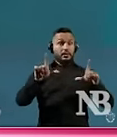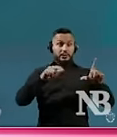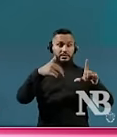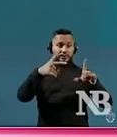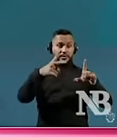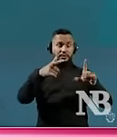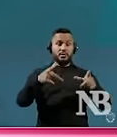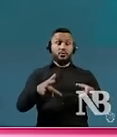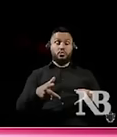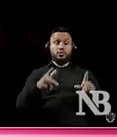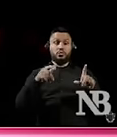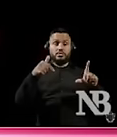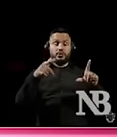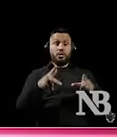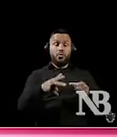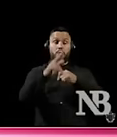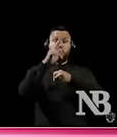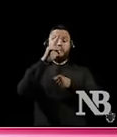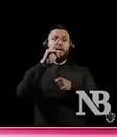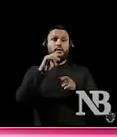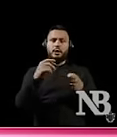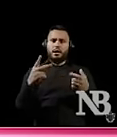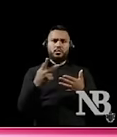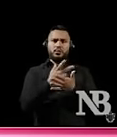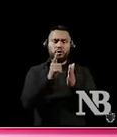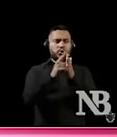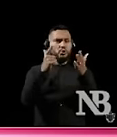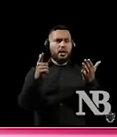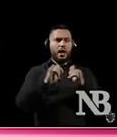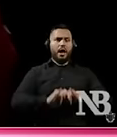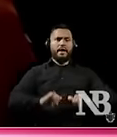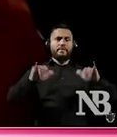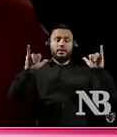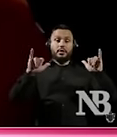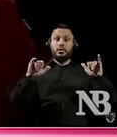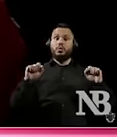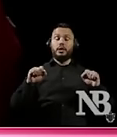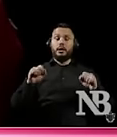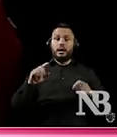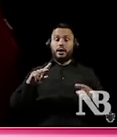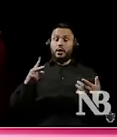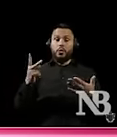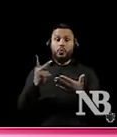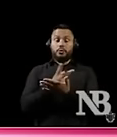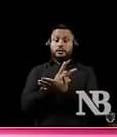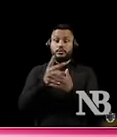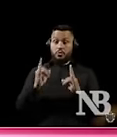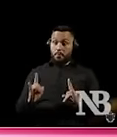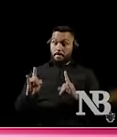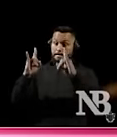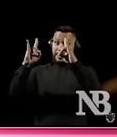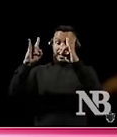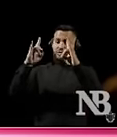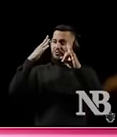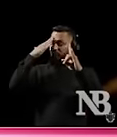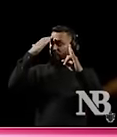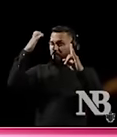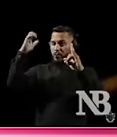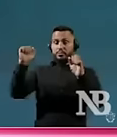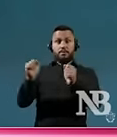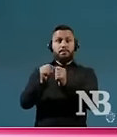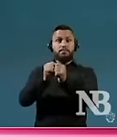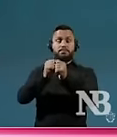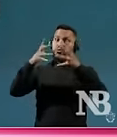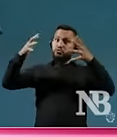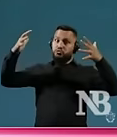corta-se ali o desenho e começa o noticiário de que tinha acontecido uma explosão em um prédio muito famoso nos Estados